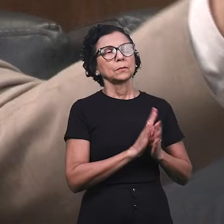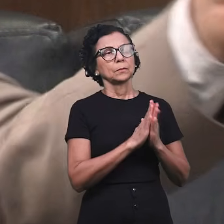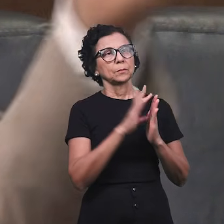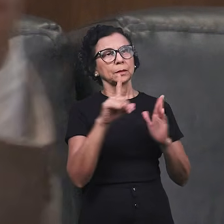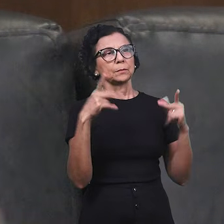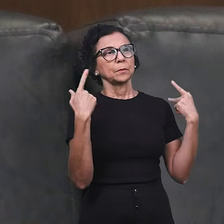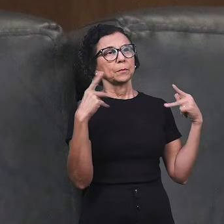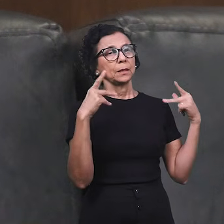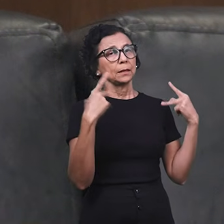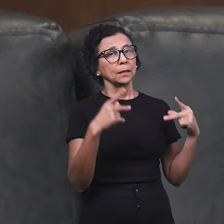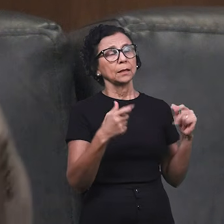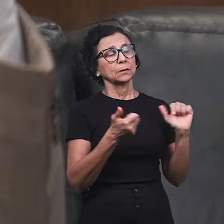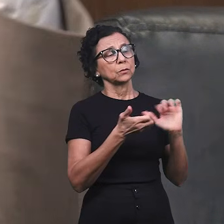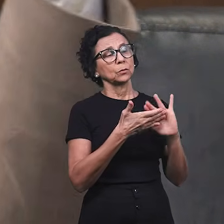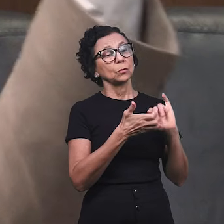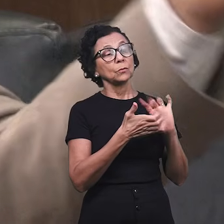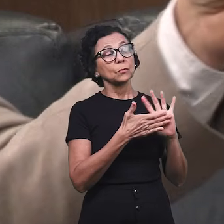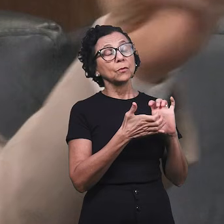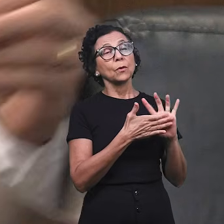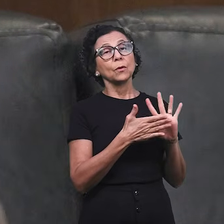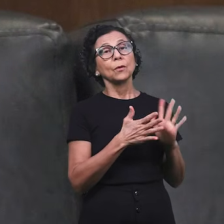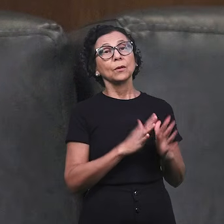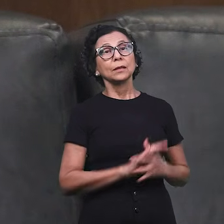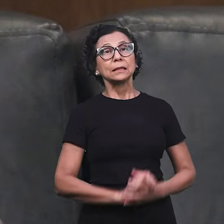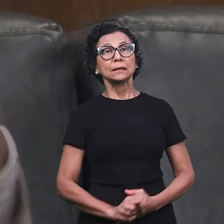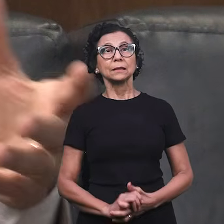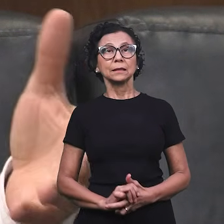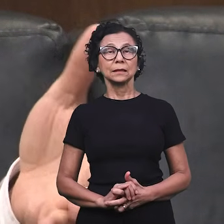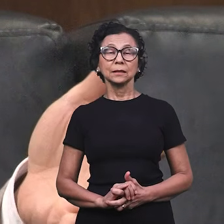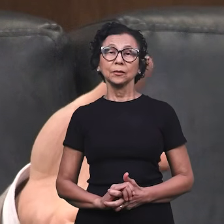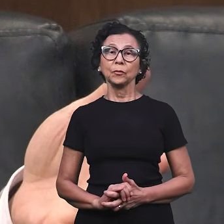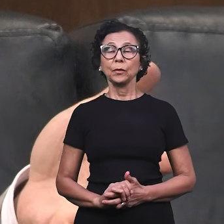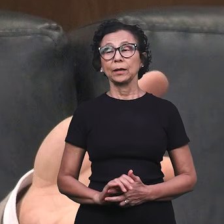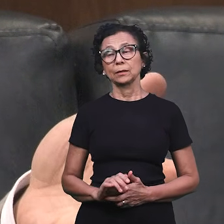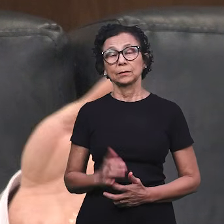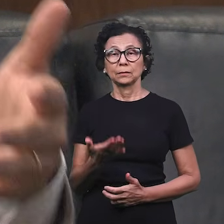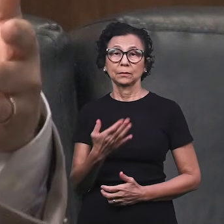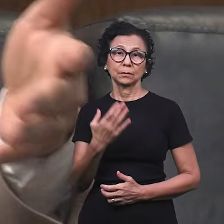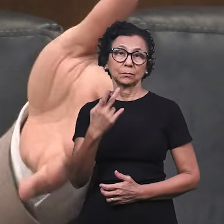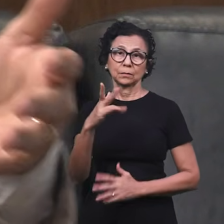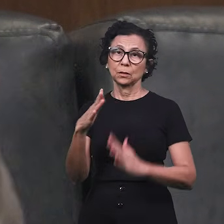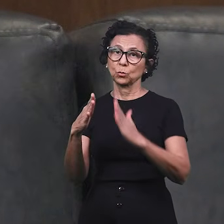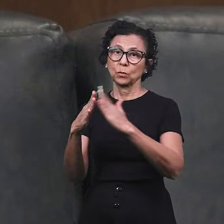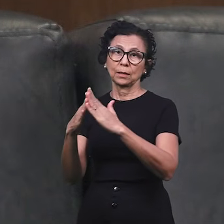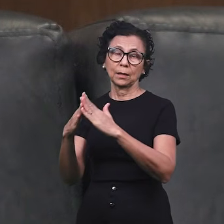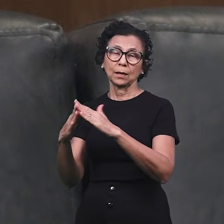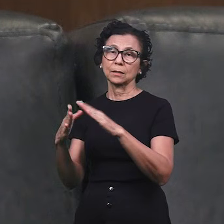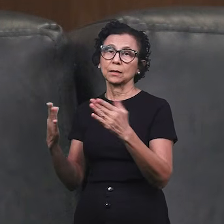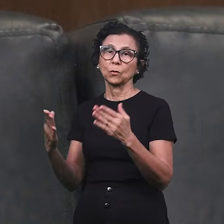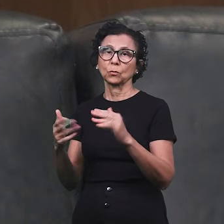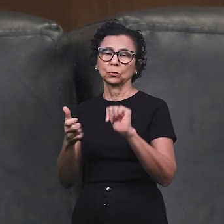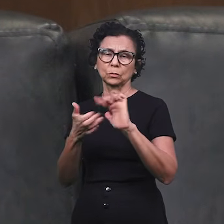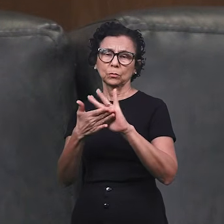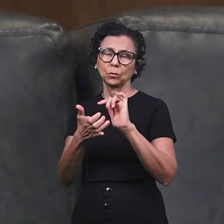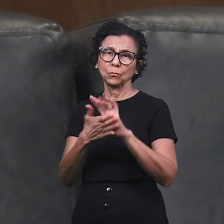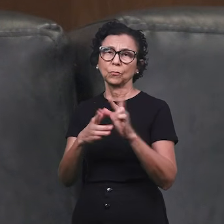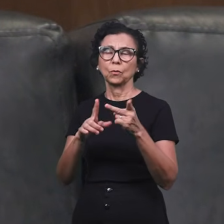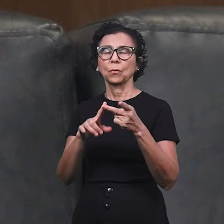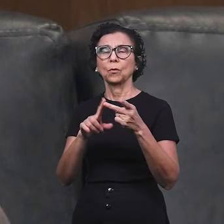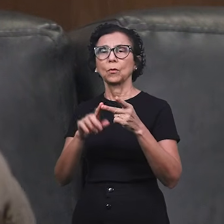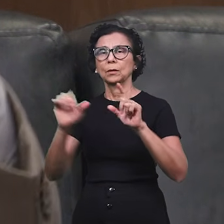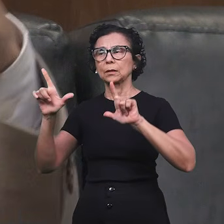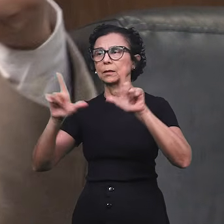Deus é pregada na igreja, há muitos hinos na igreja. O servo de Deus hoje, na casa dele, os louvores estão tocando. Ele liga